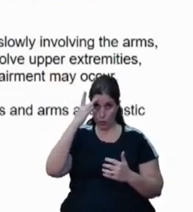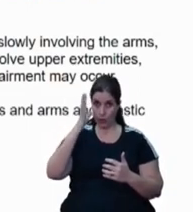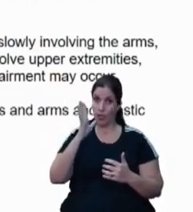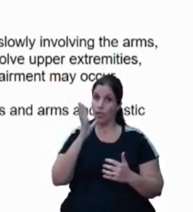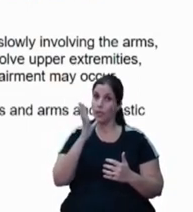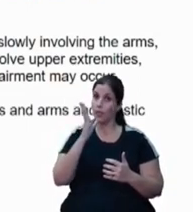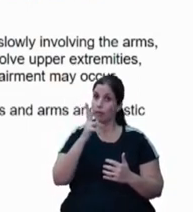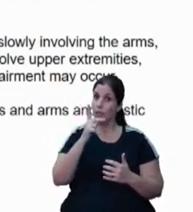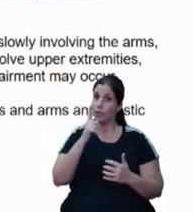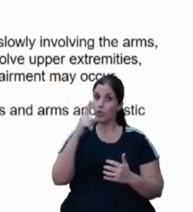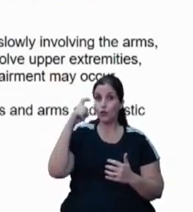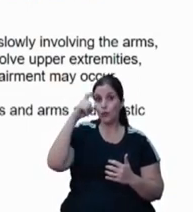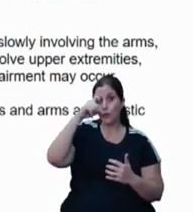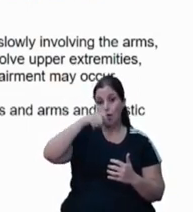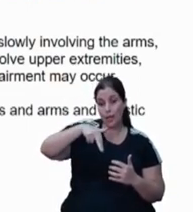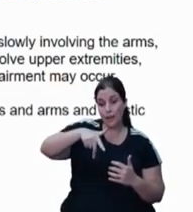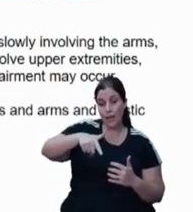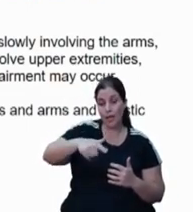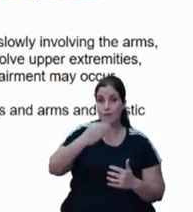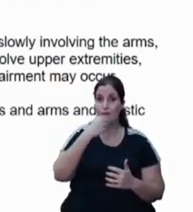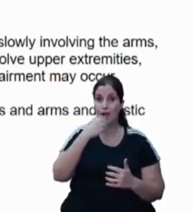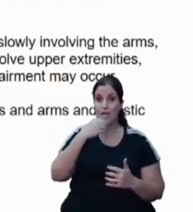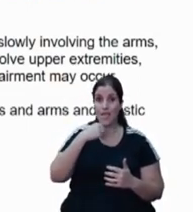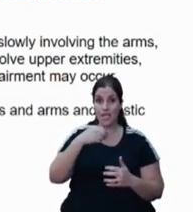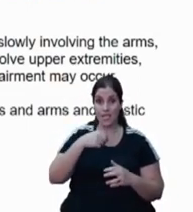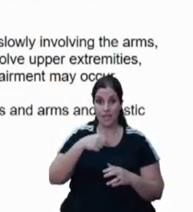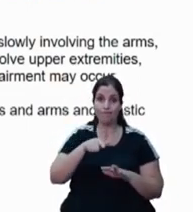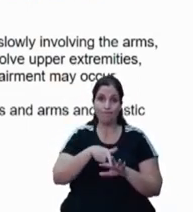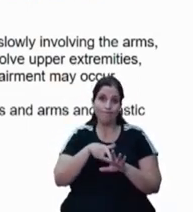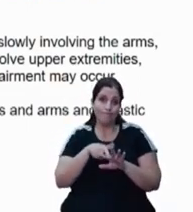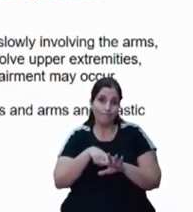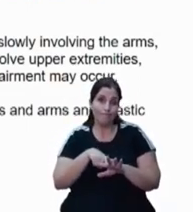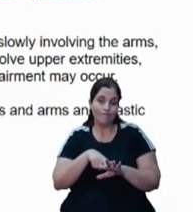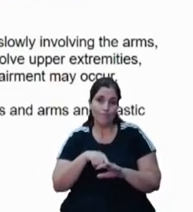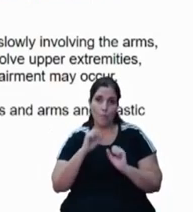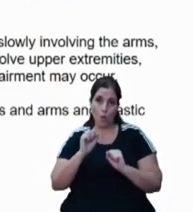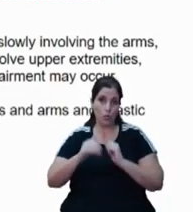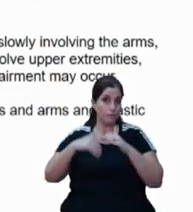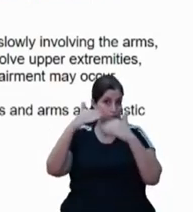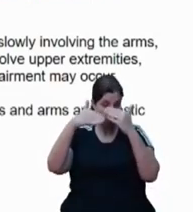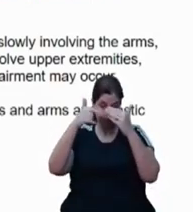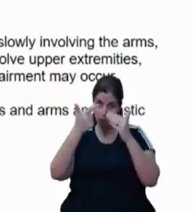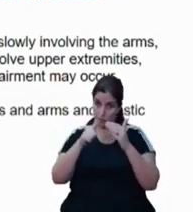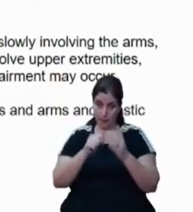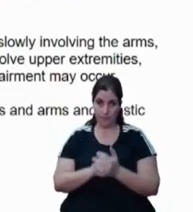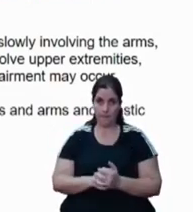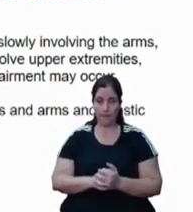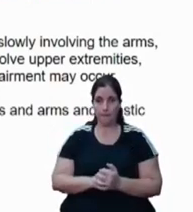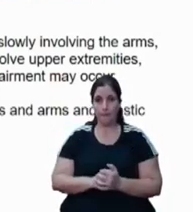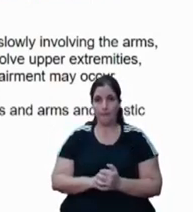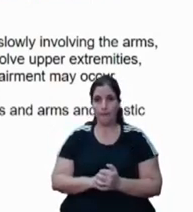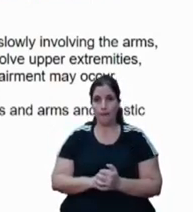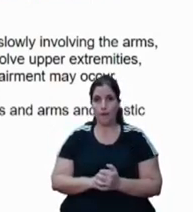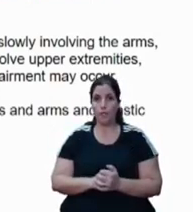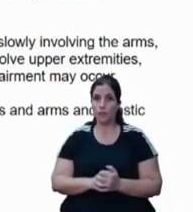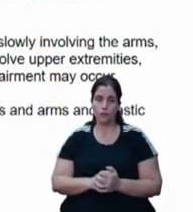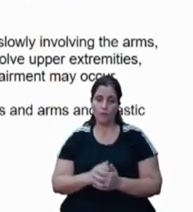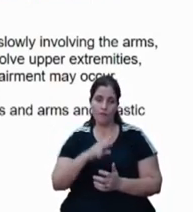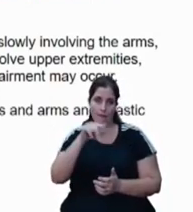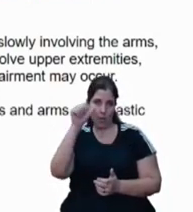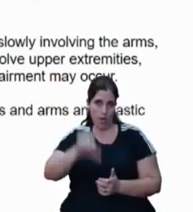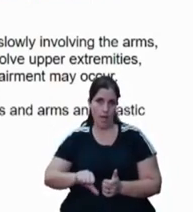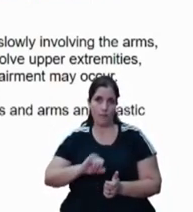devido à espasticidade e fraqueza nas pernas. Isso pode ser não progressivo. Em outras palavras, não piorar,